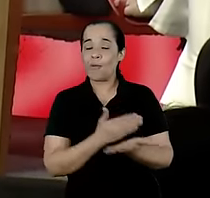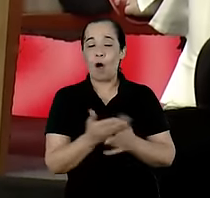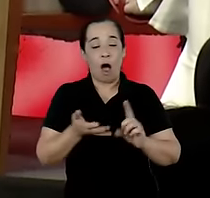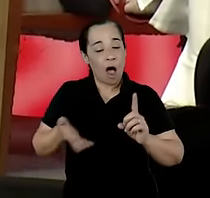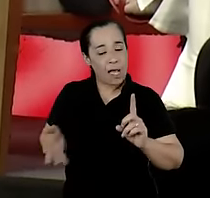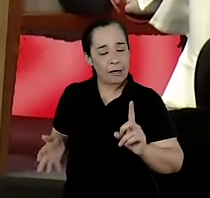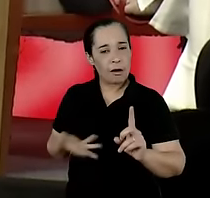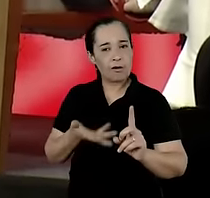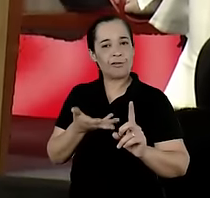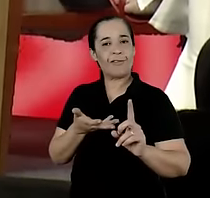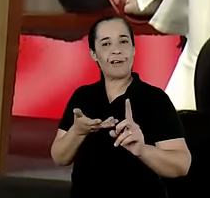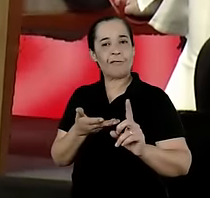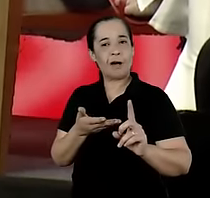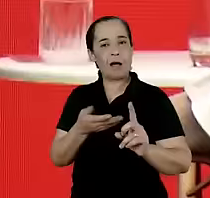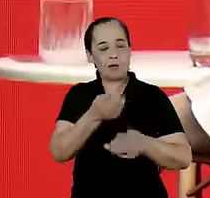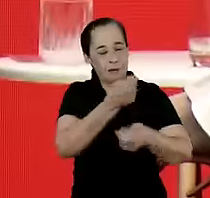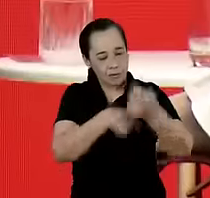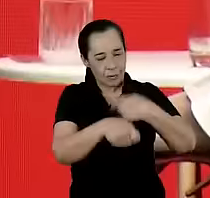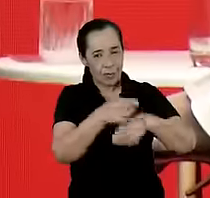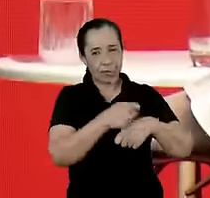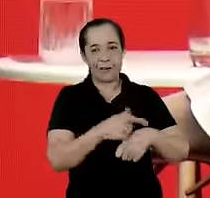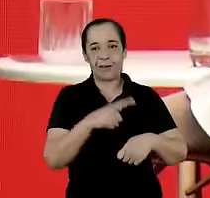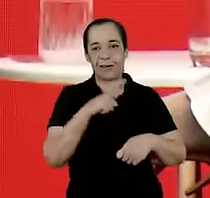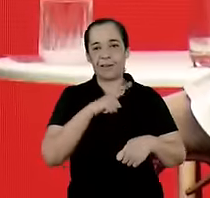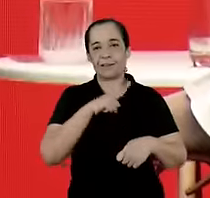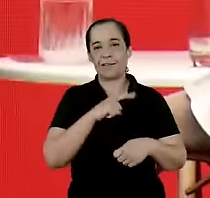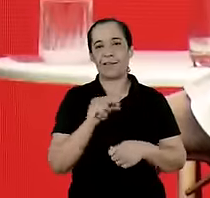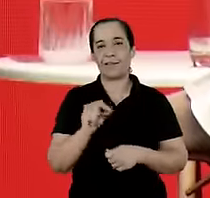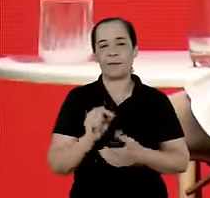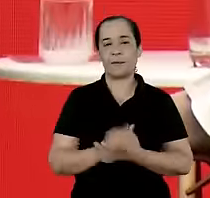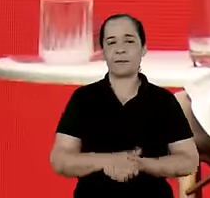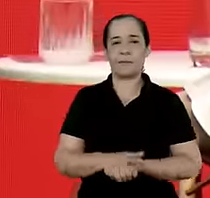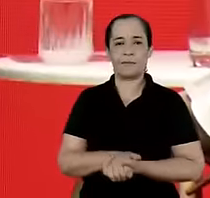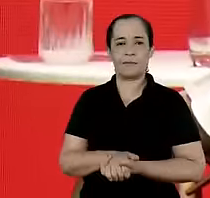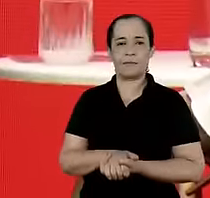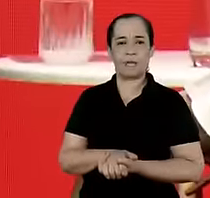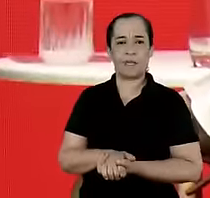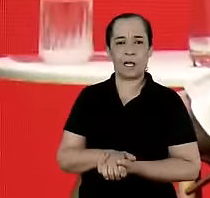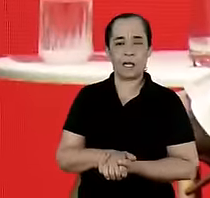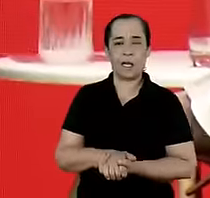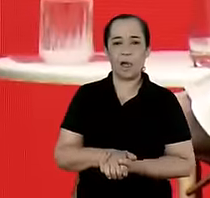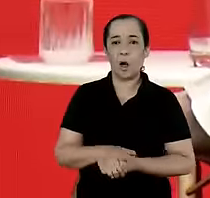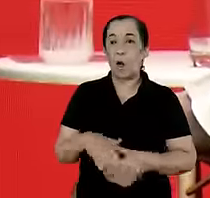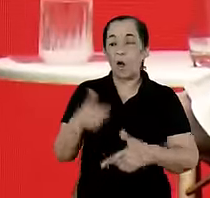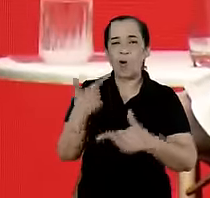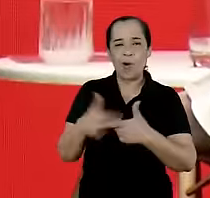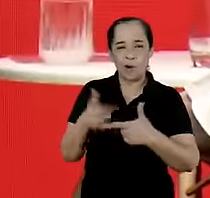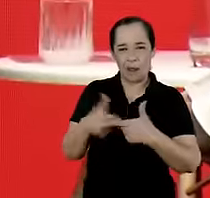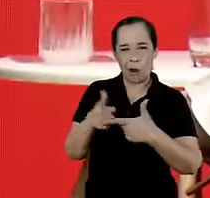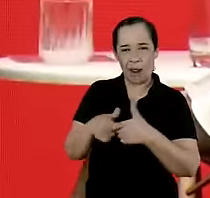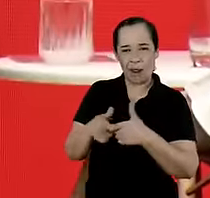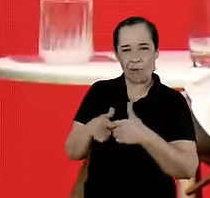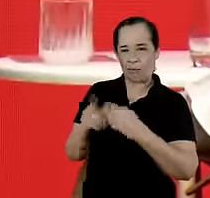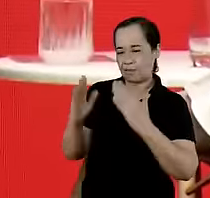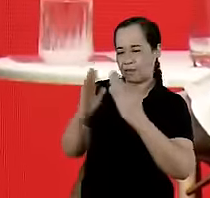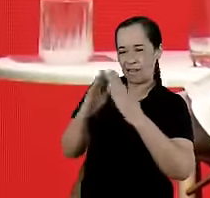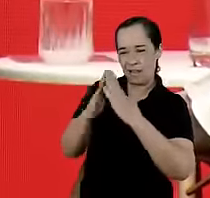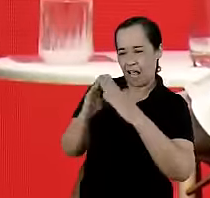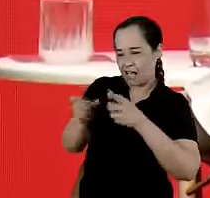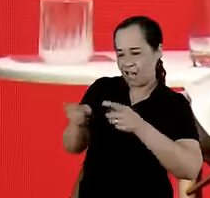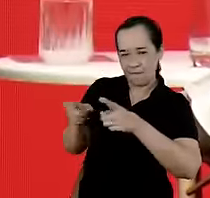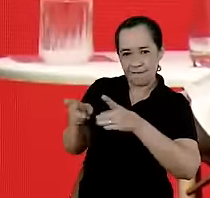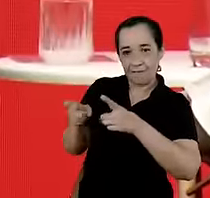estímulo né Tem uma questão do e eh de crise Imobiliária ali até por causa de de alavancagem quer dizer esse setor tá mais